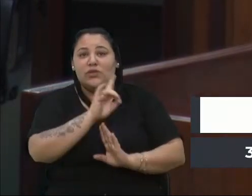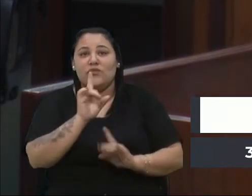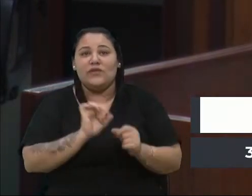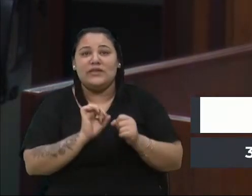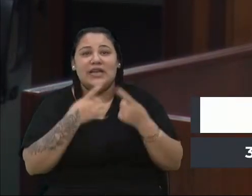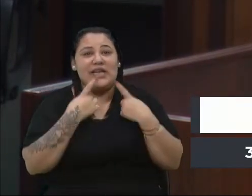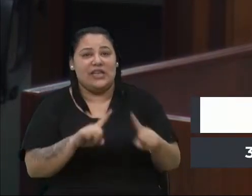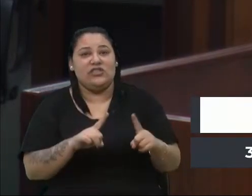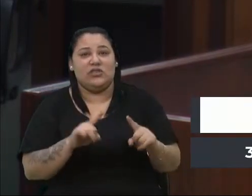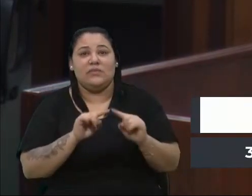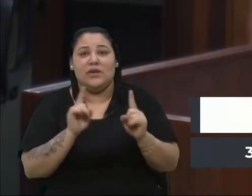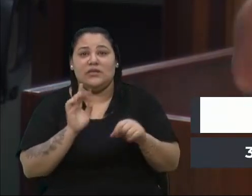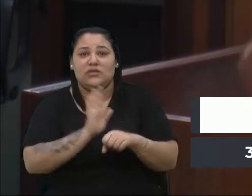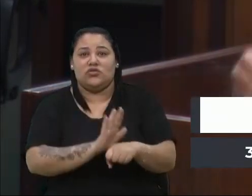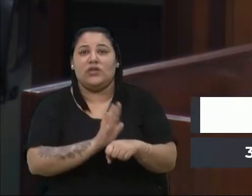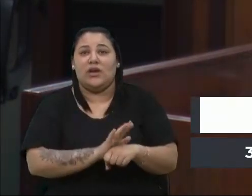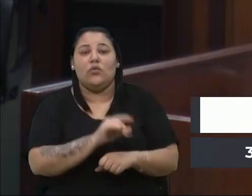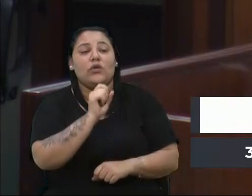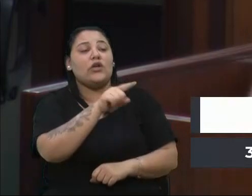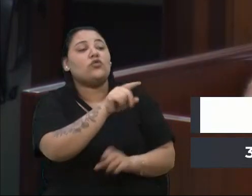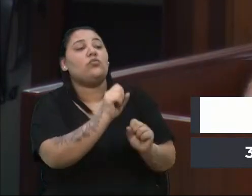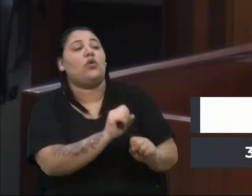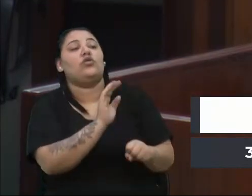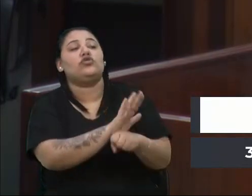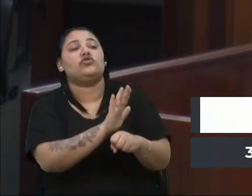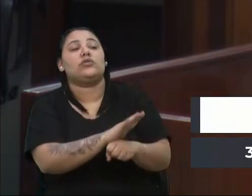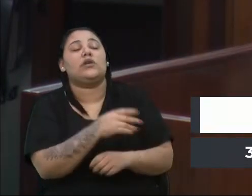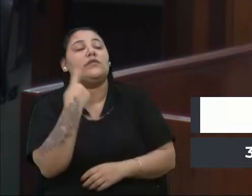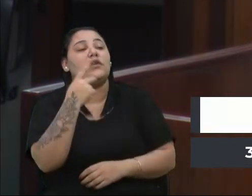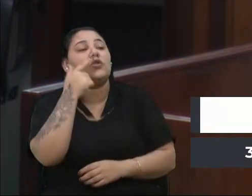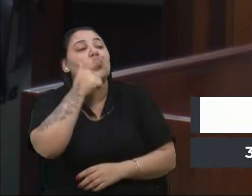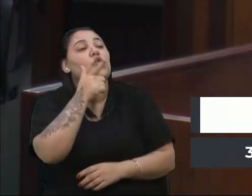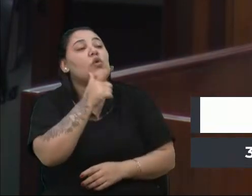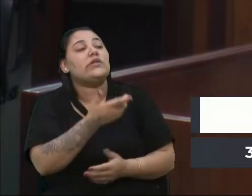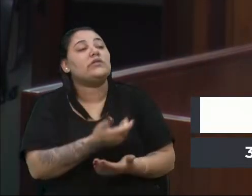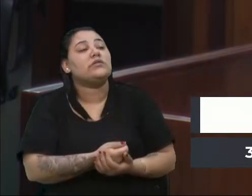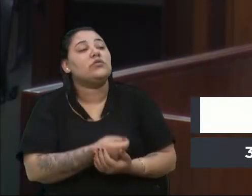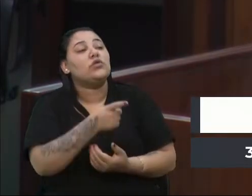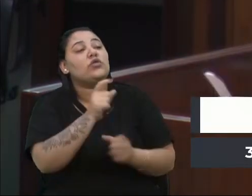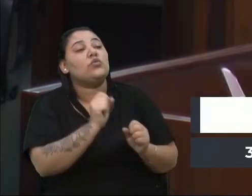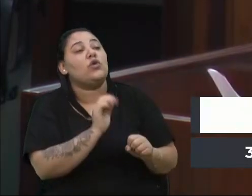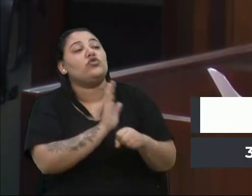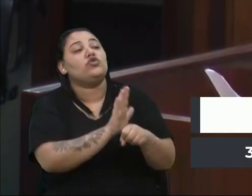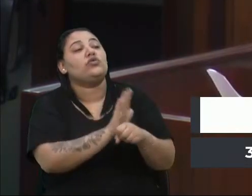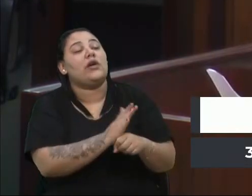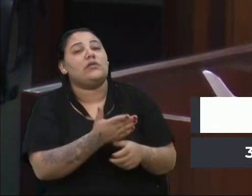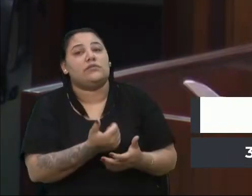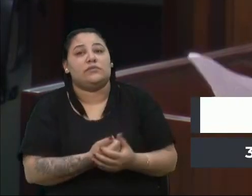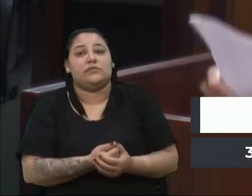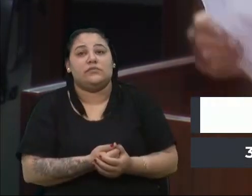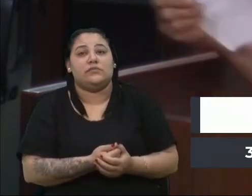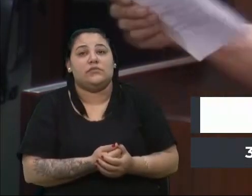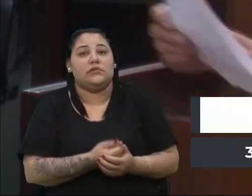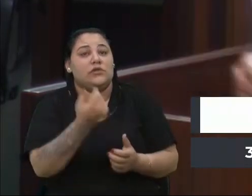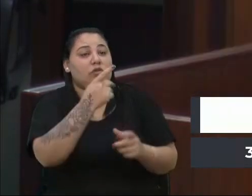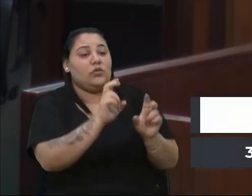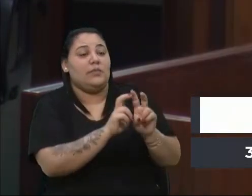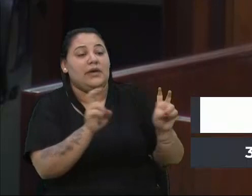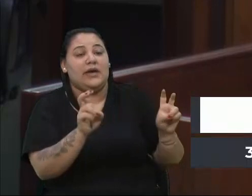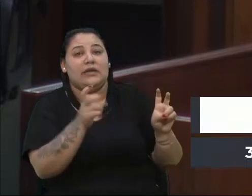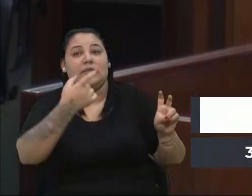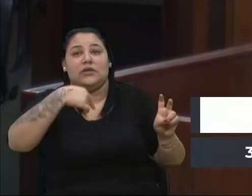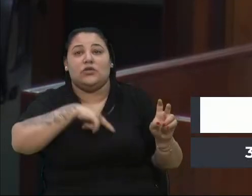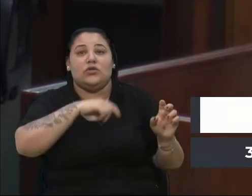mas sim ajudar. O que o senhor pode ajudar? Vereador Lucas, o que o senhor poderia ajudar com a sua bancada para que nós